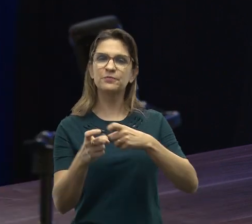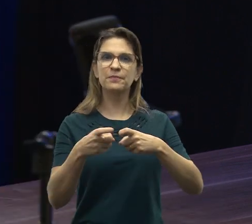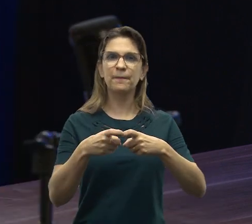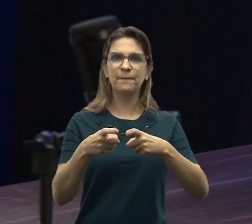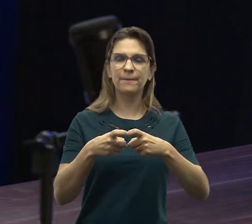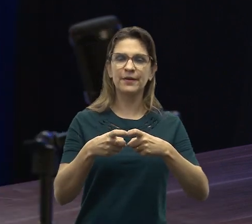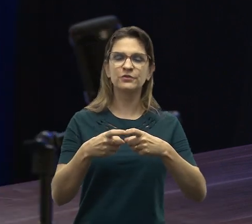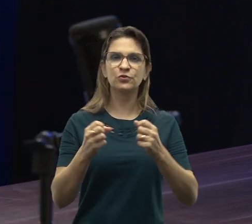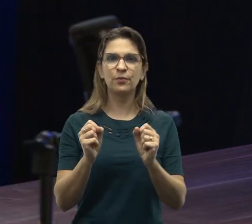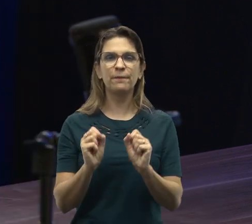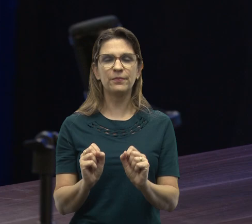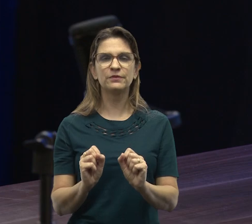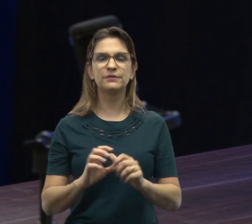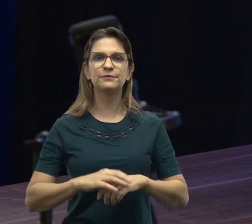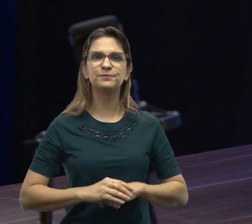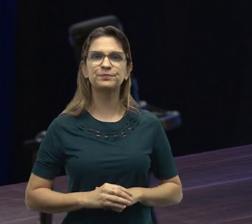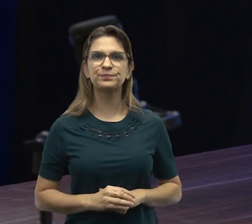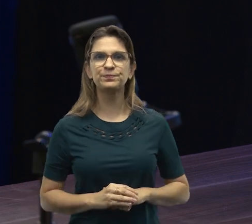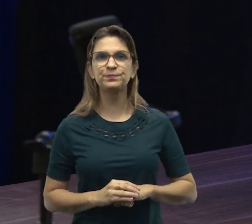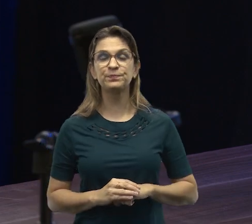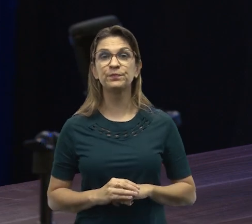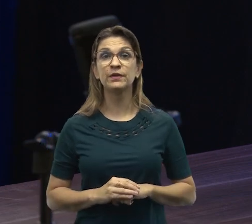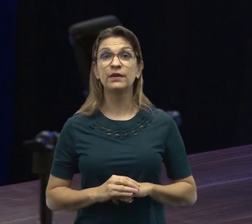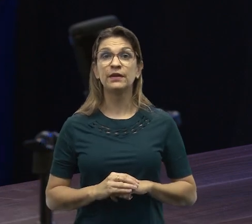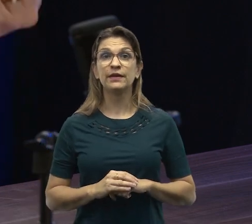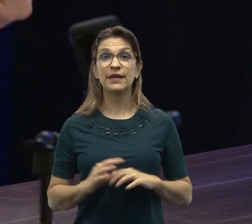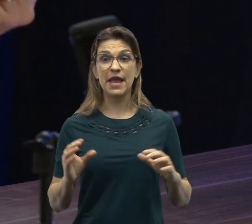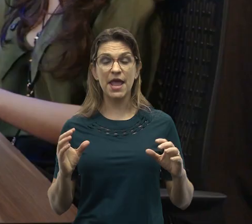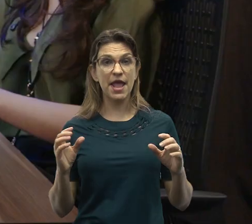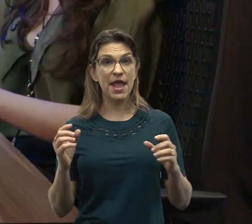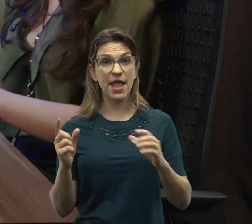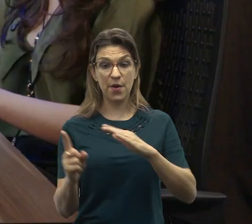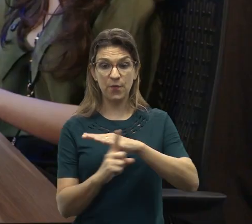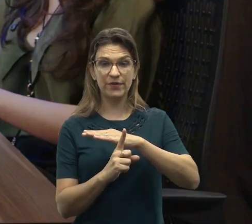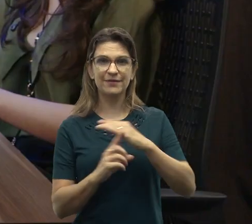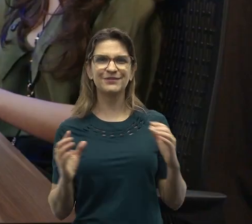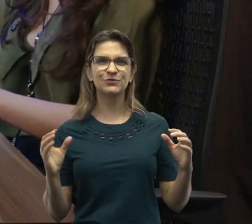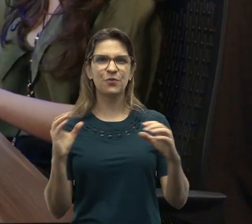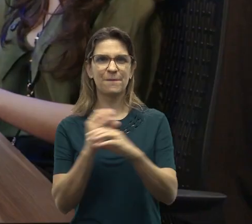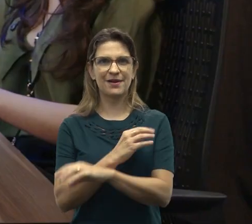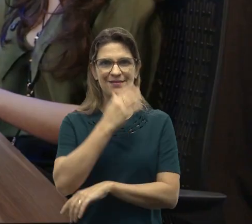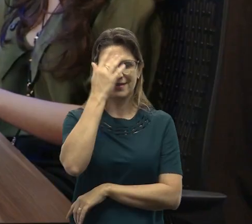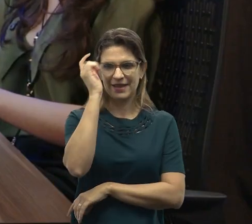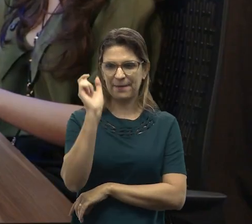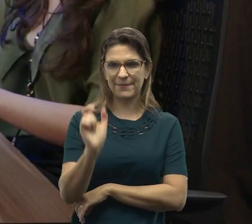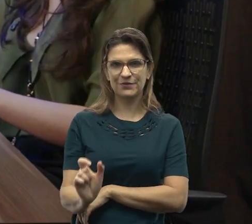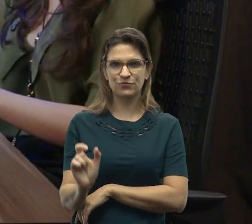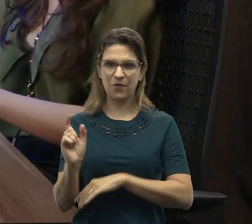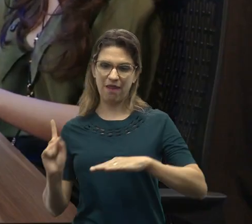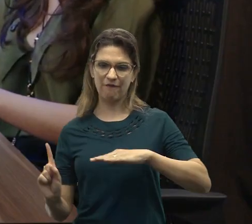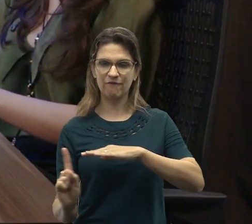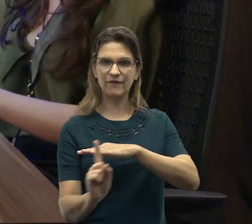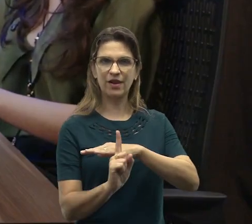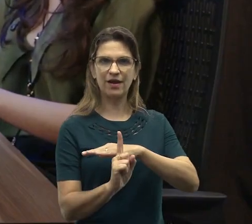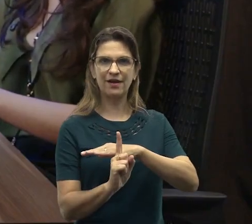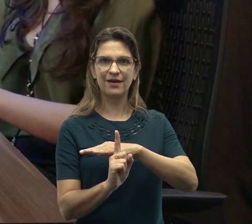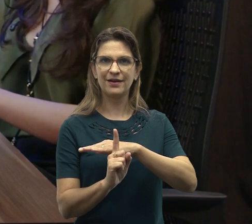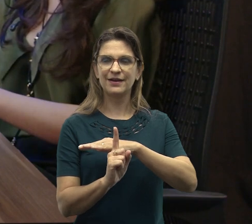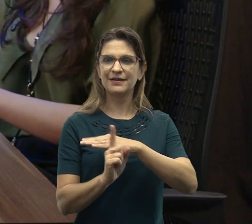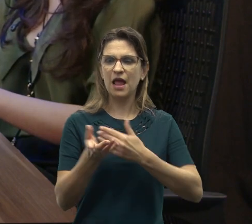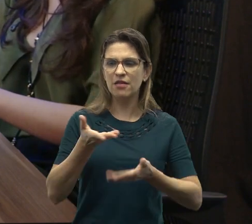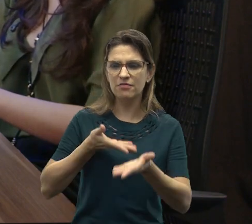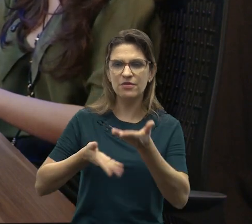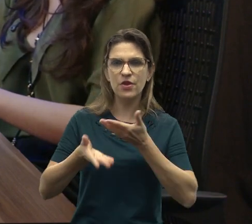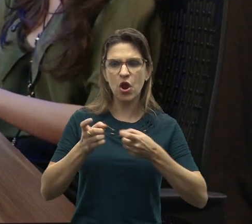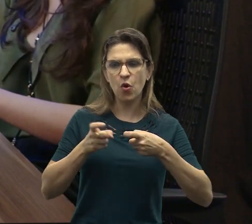a gente tem um tratamento integral de tal maneira que o próprio paciente, na primeira entrevista com o médico, ele sai